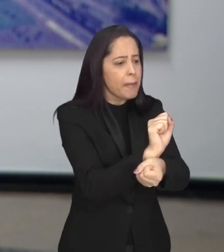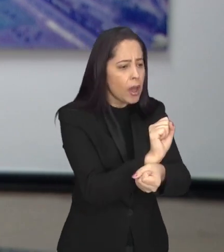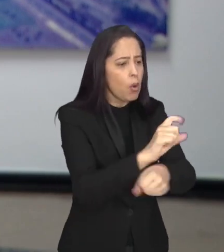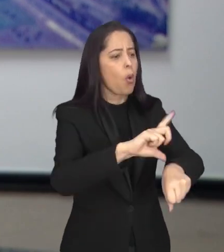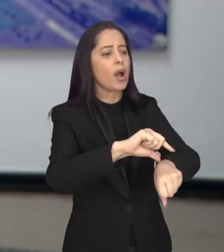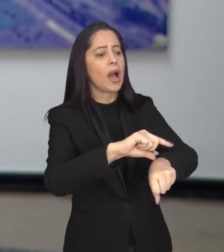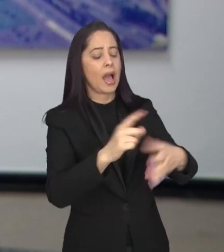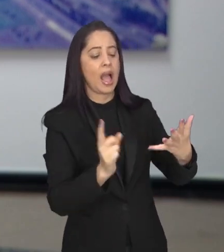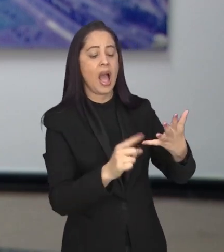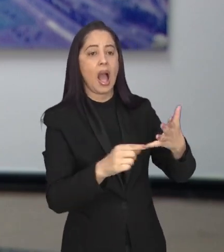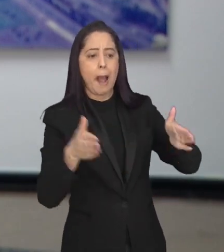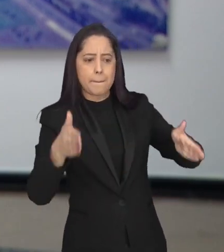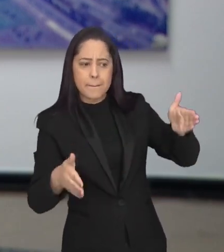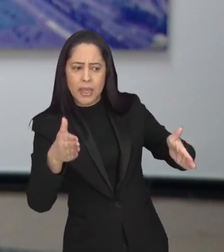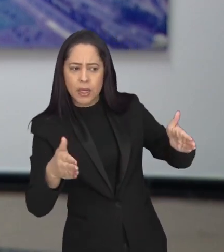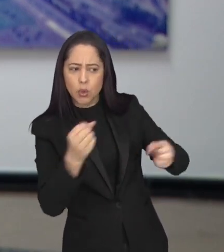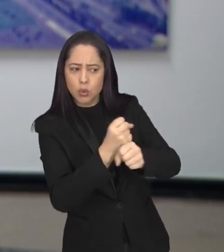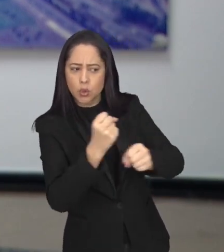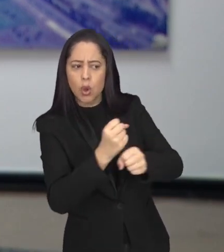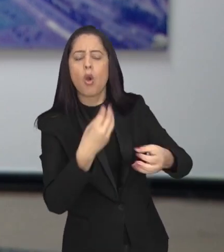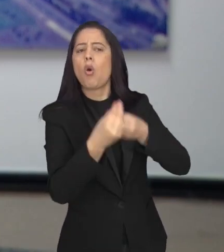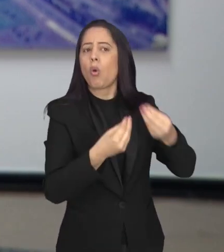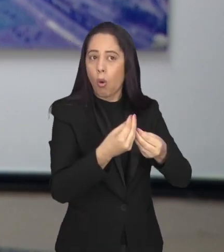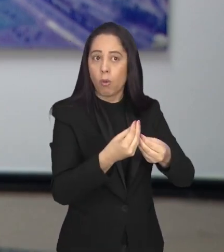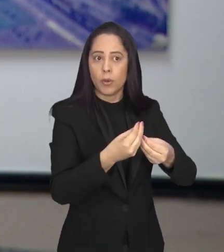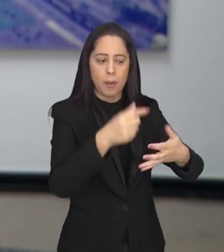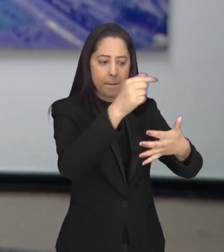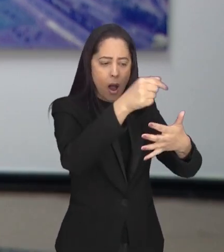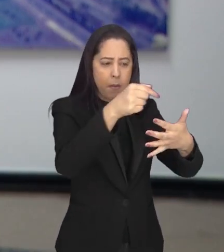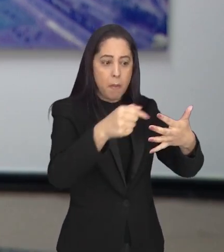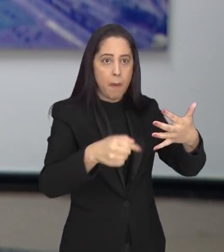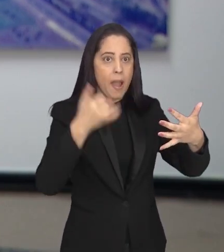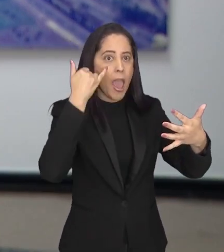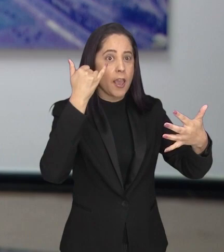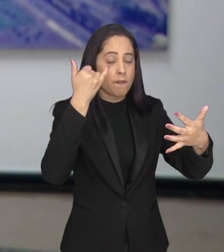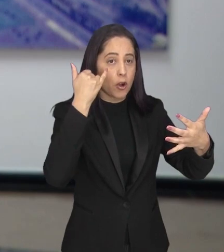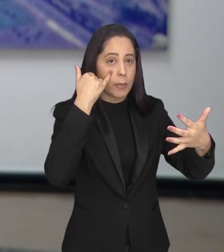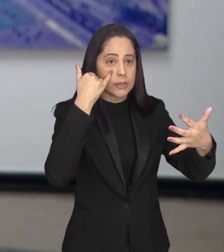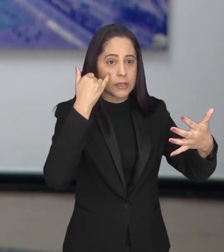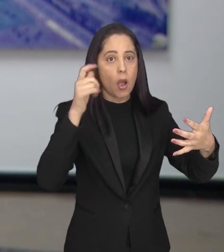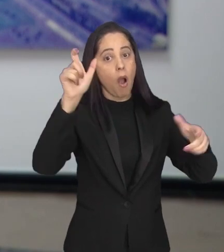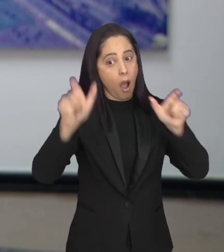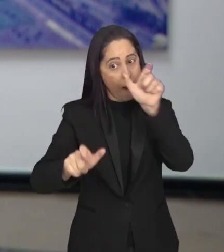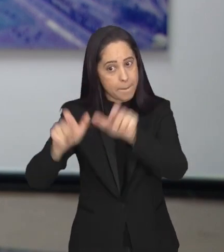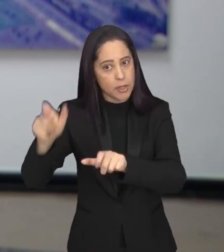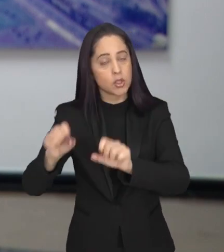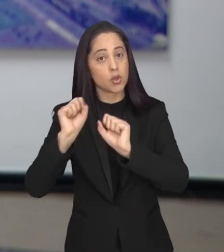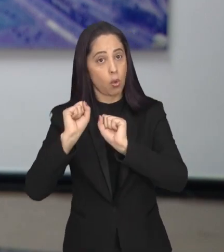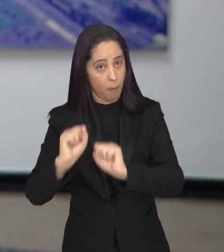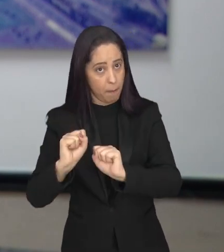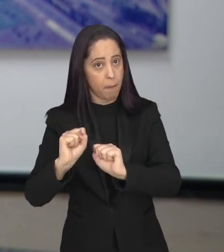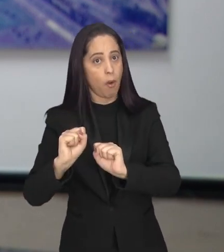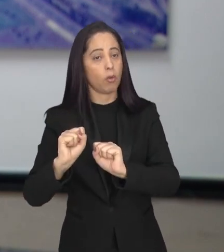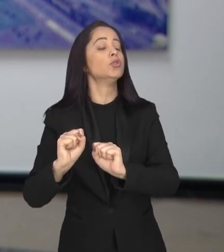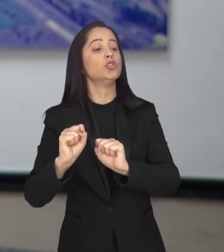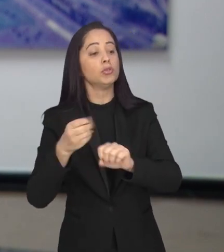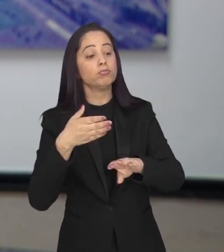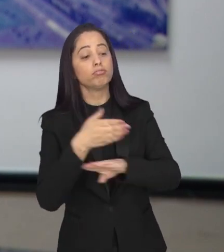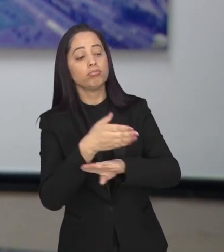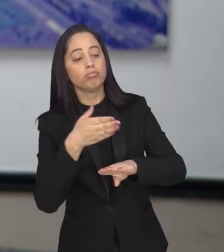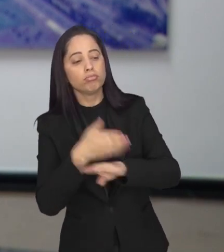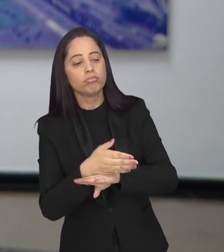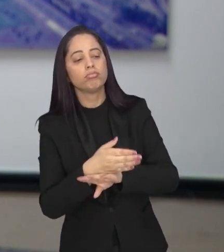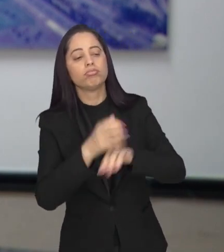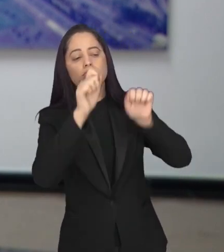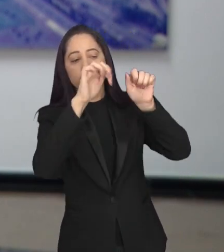atraso, em que fase está a obra, enfim, todas essas informações que o cidadão joseense, como se trata de dinheiro público,